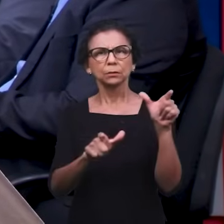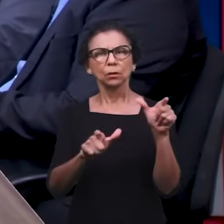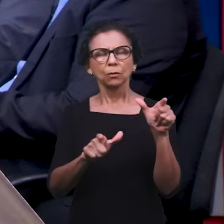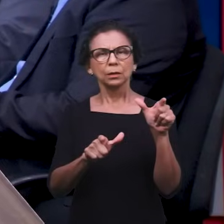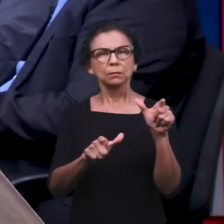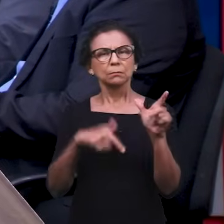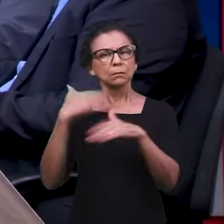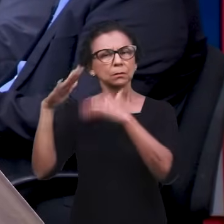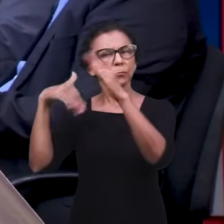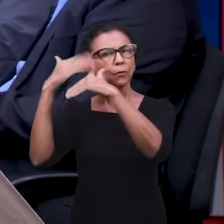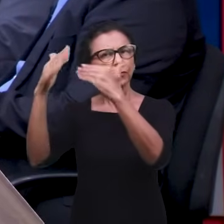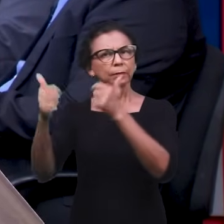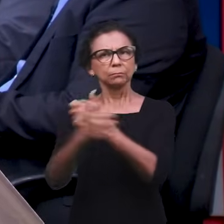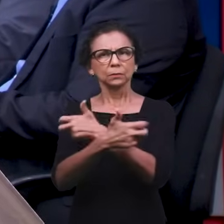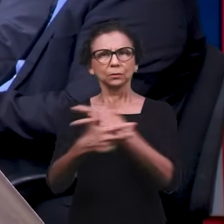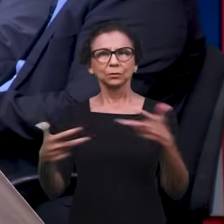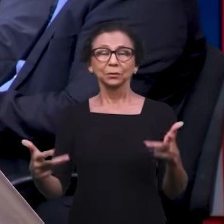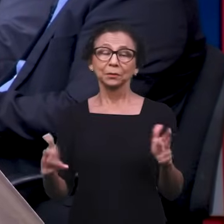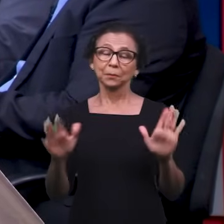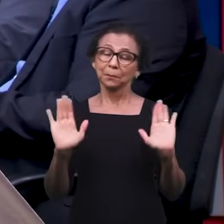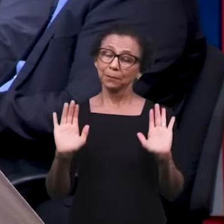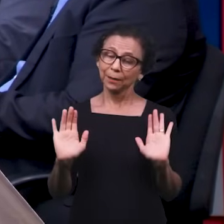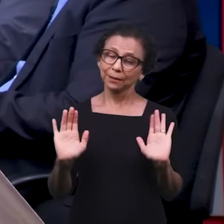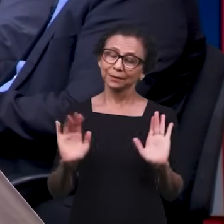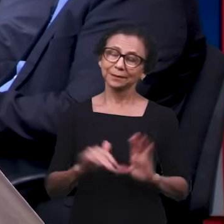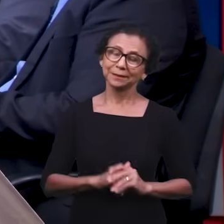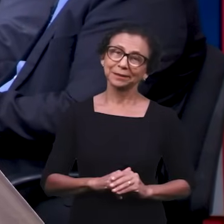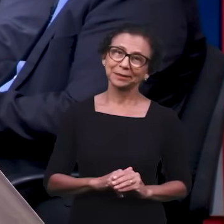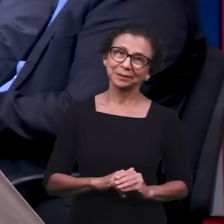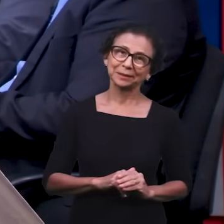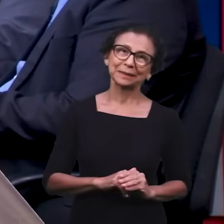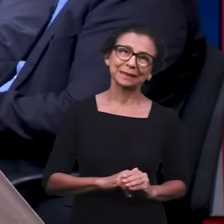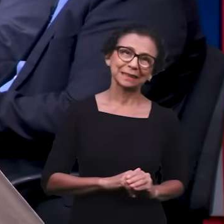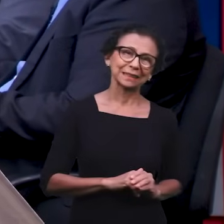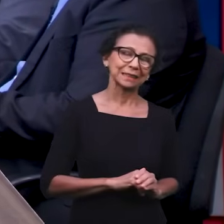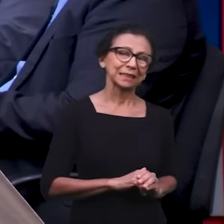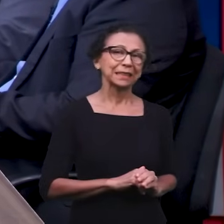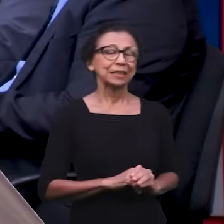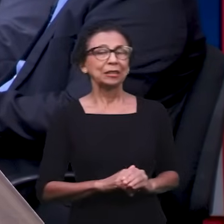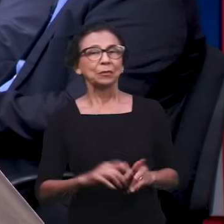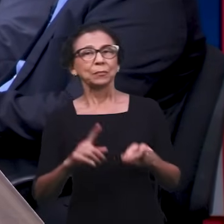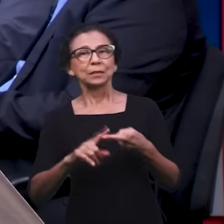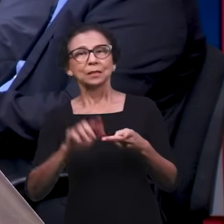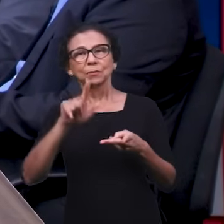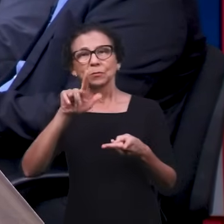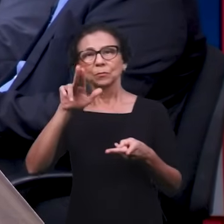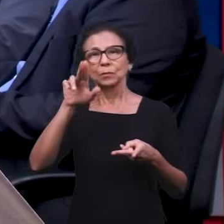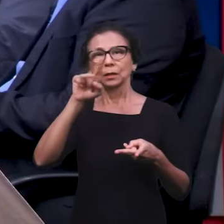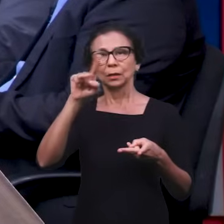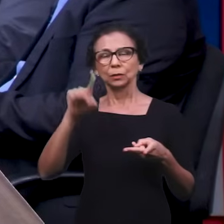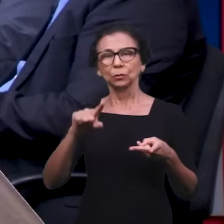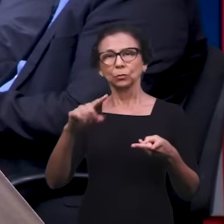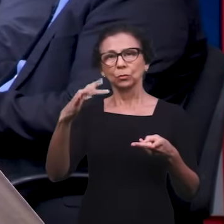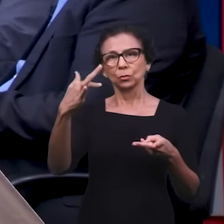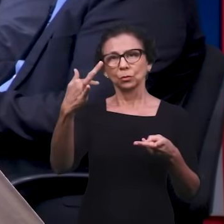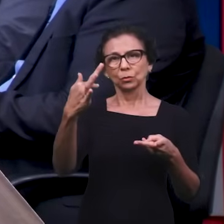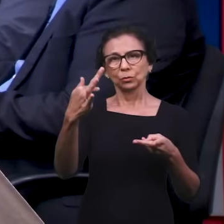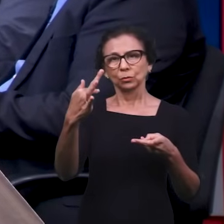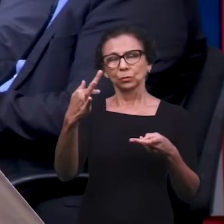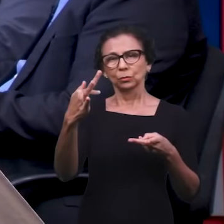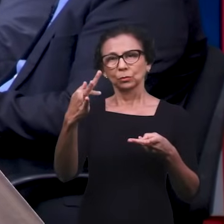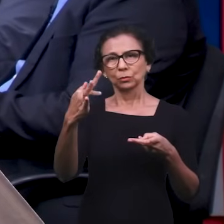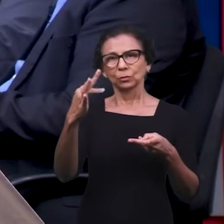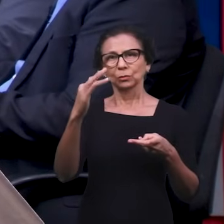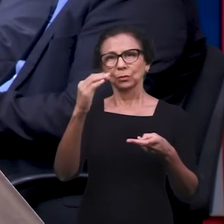essas coisas. Mas, né, por outro lado, né, a luz, phos, né, do original grego lá, do Evangelho